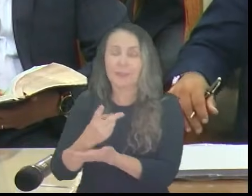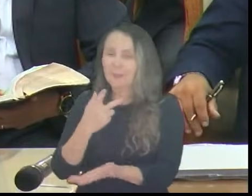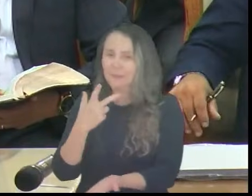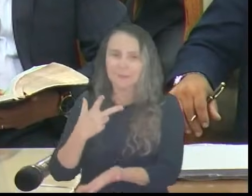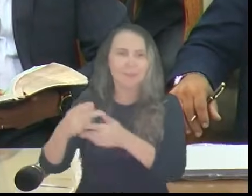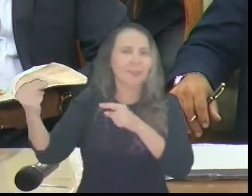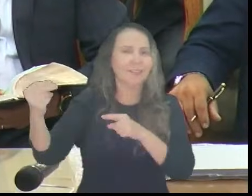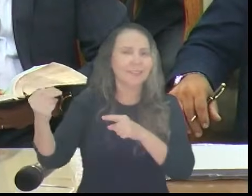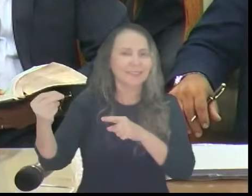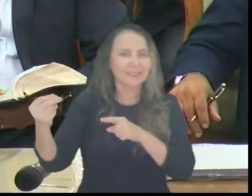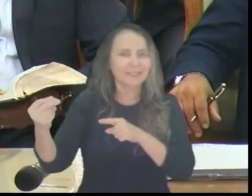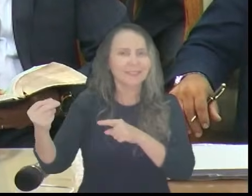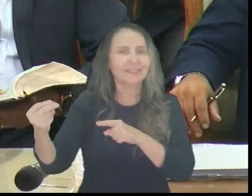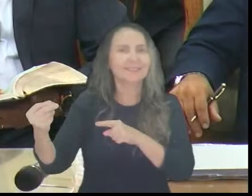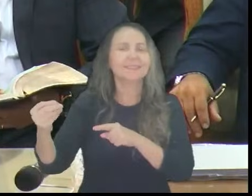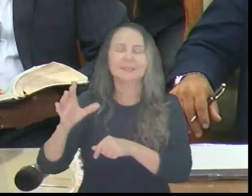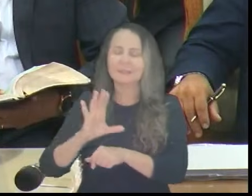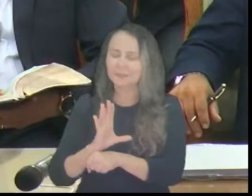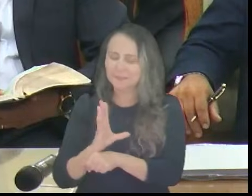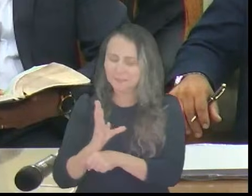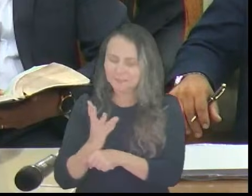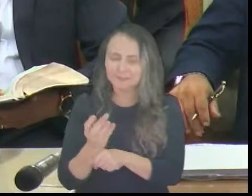Eles não vão poder com a igreja.